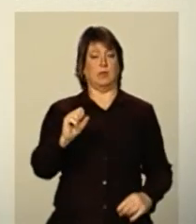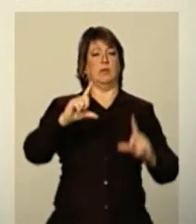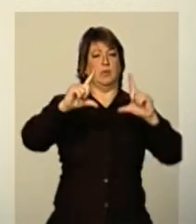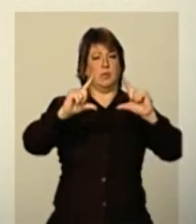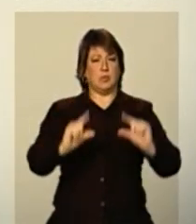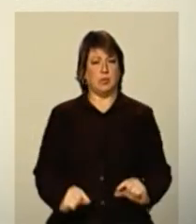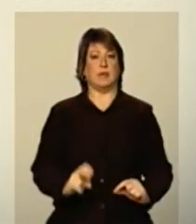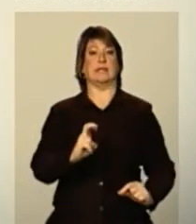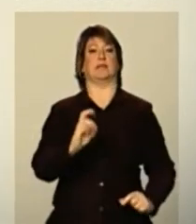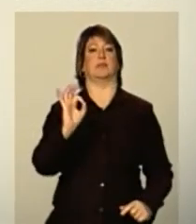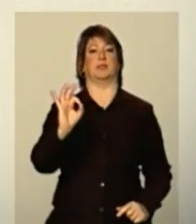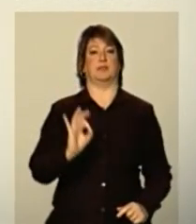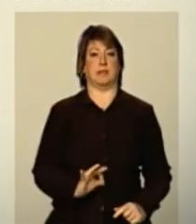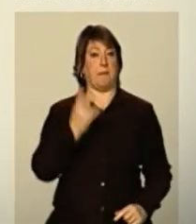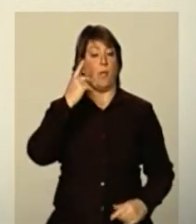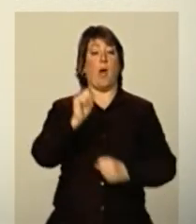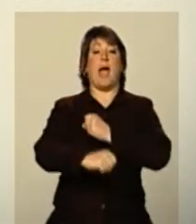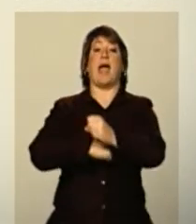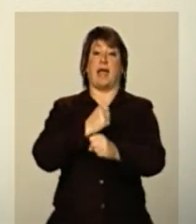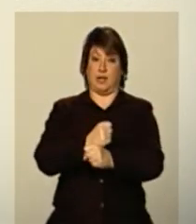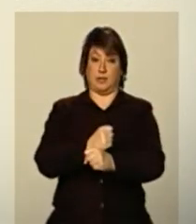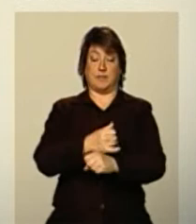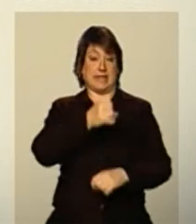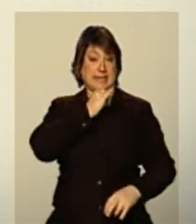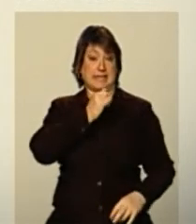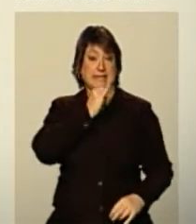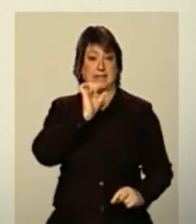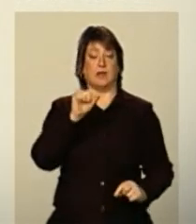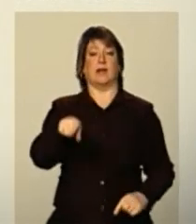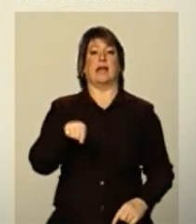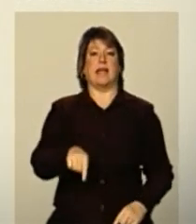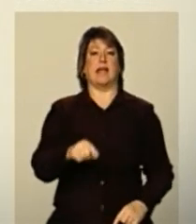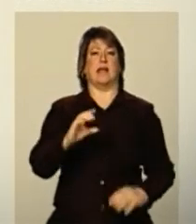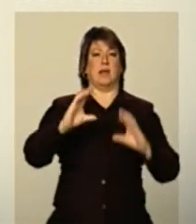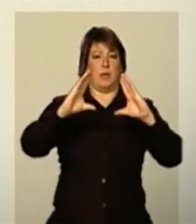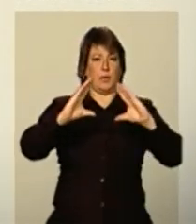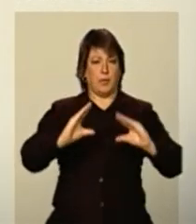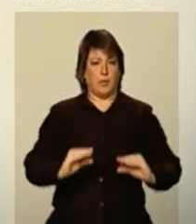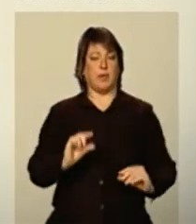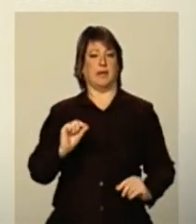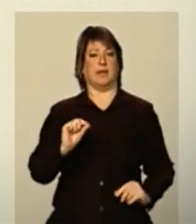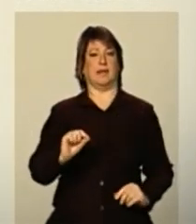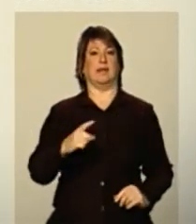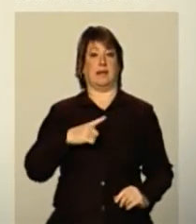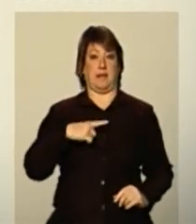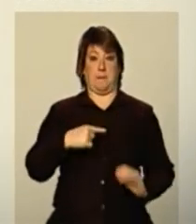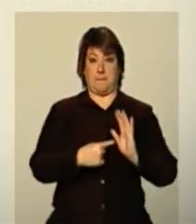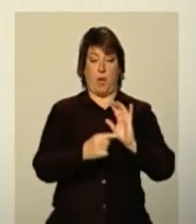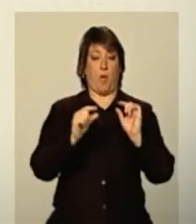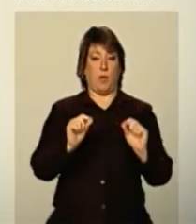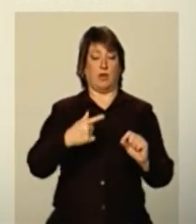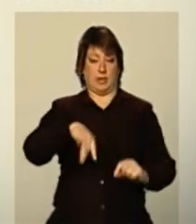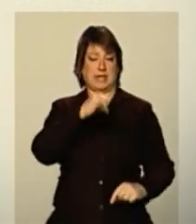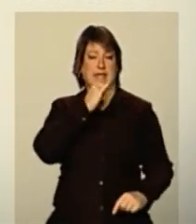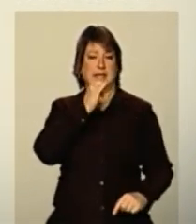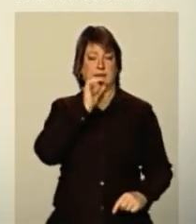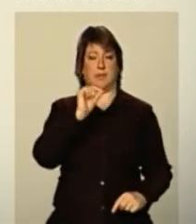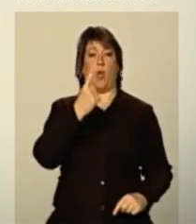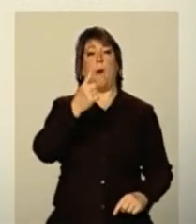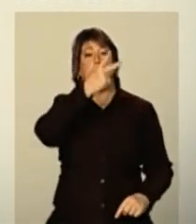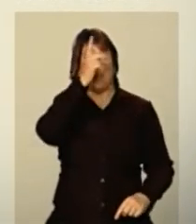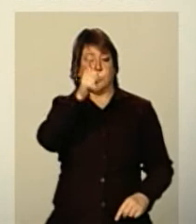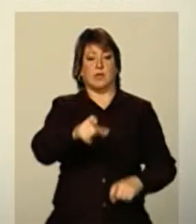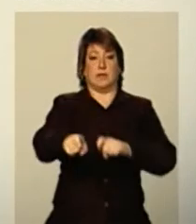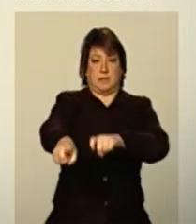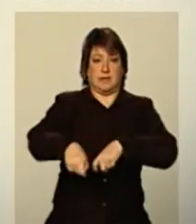para 5% ao ano. Para você ter uma ideia do que essa queda representa, Luciano, vamos pegar um exemplo de um